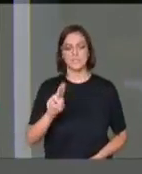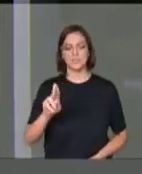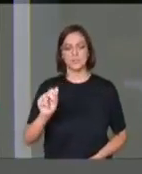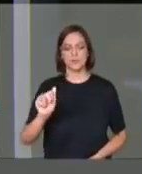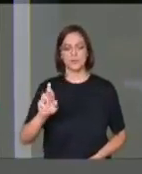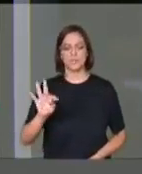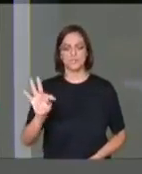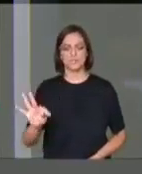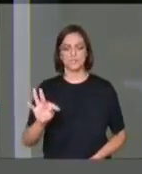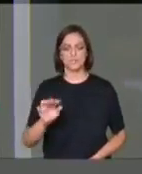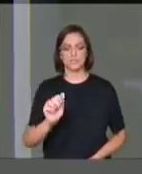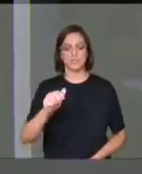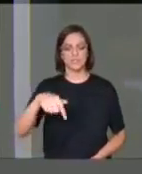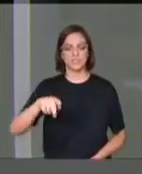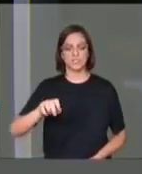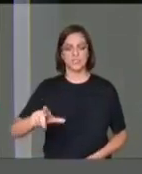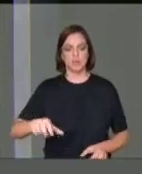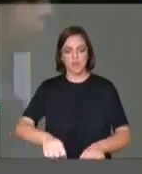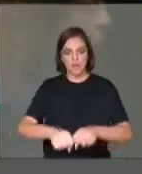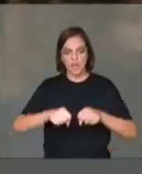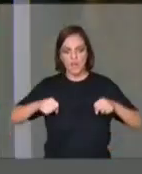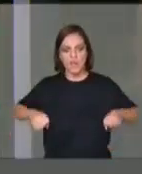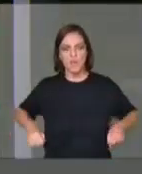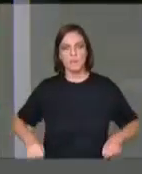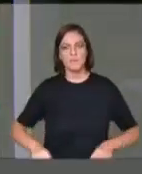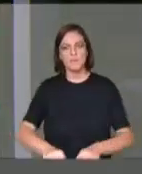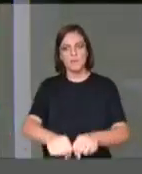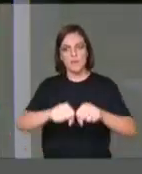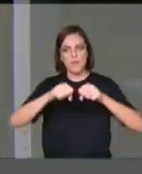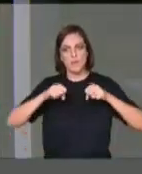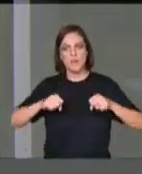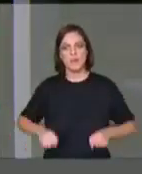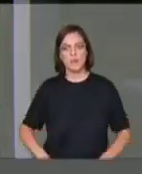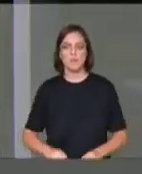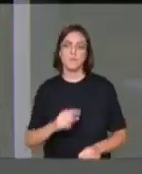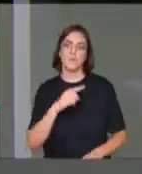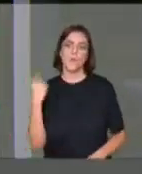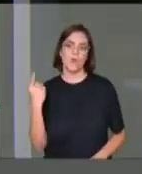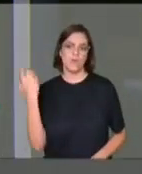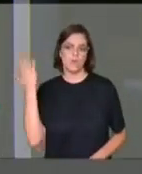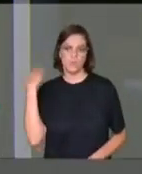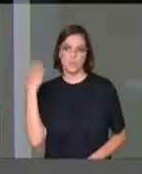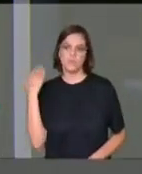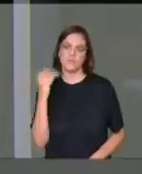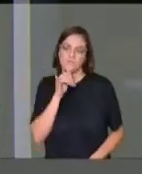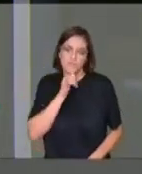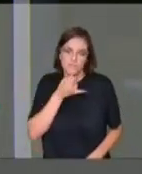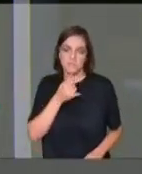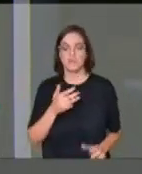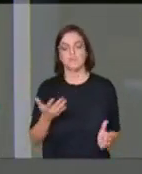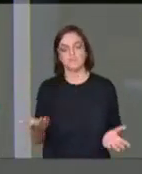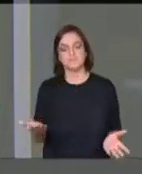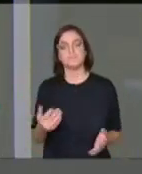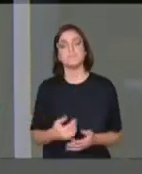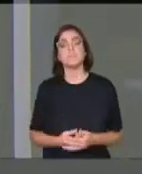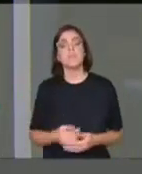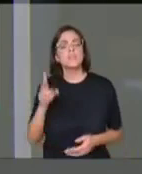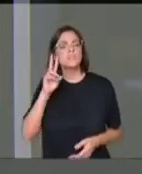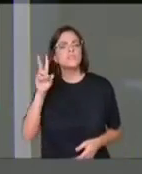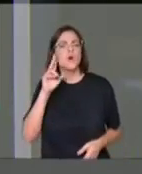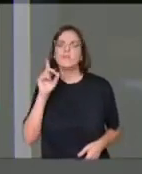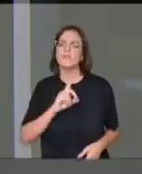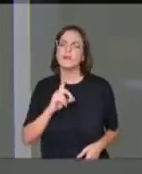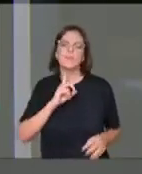Flamengo, lamentavelmente morto e desaparecido no regime autoritário. Dizer que o Flamengo tem uma história de luta, tem uma